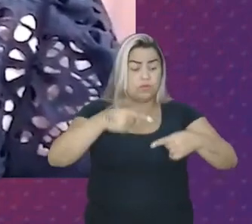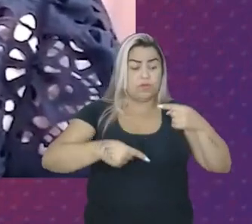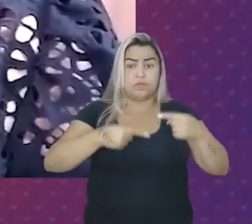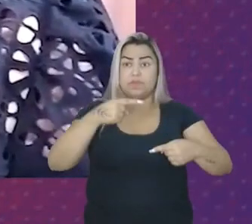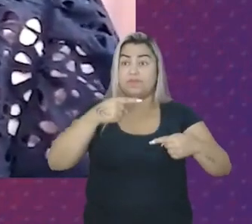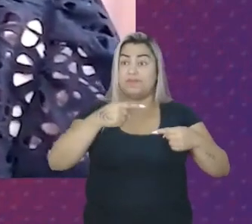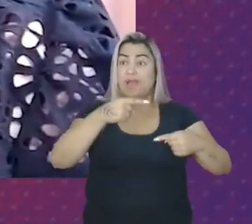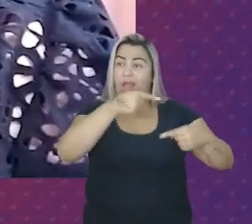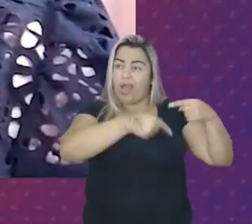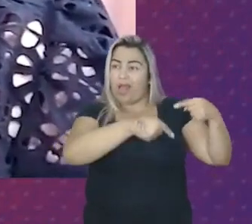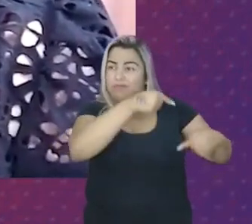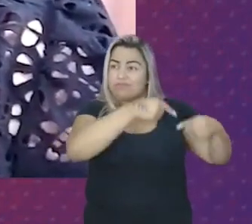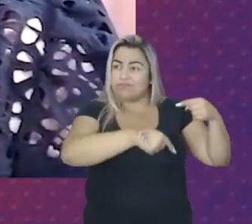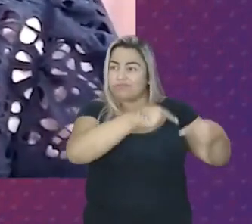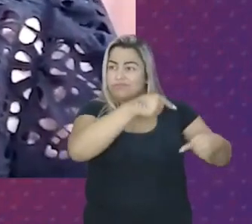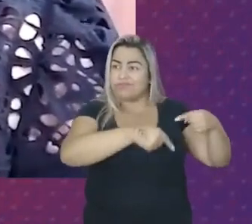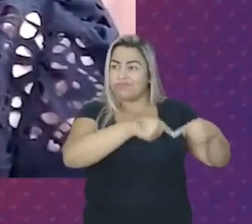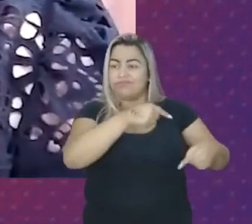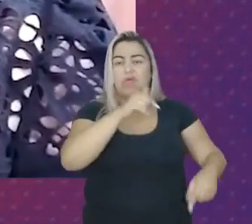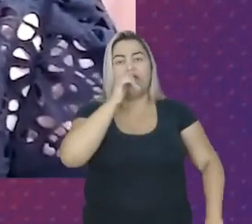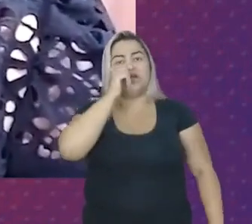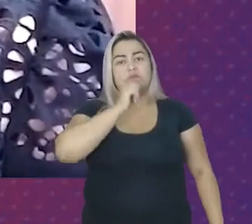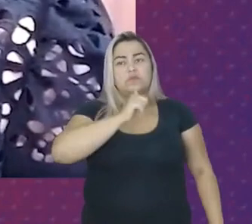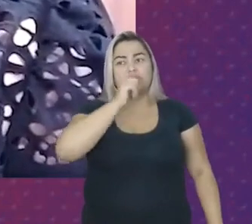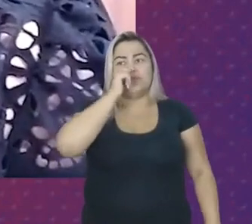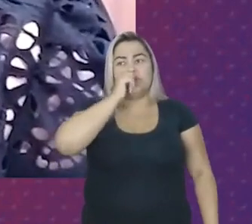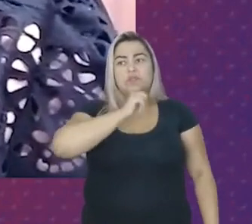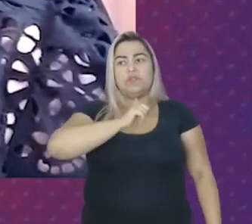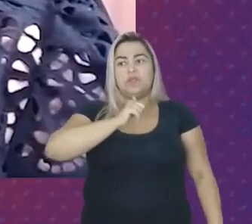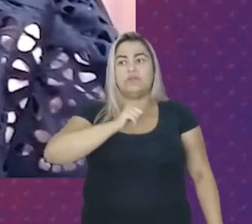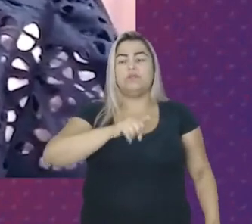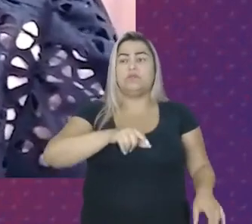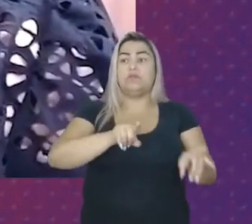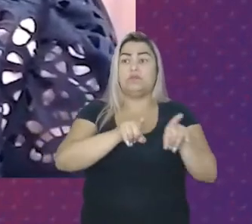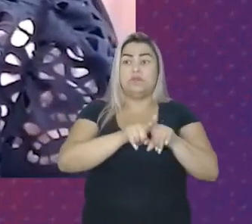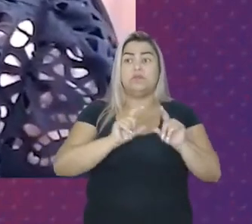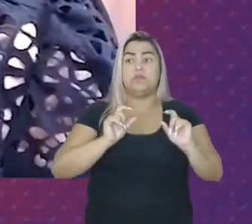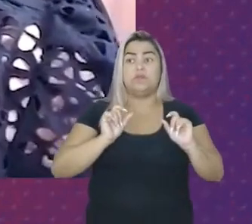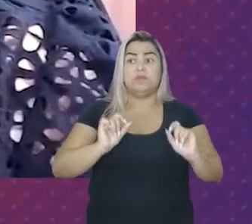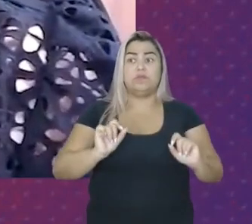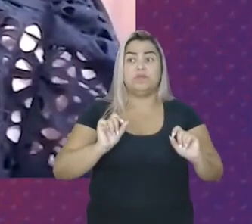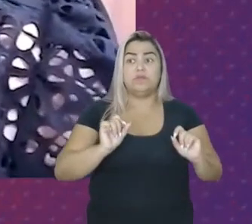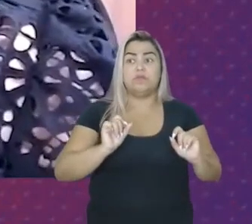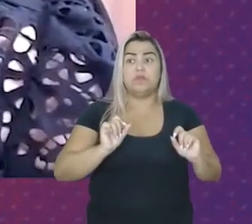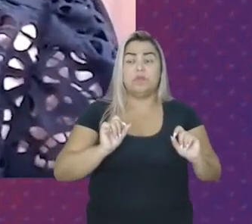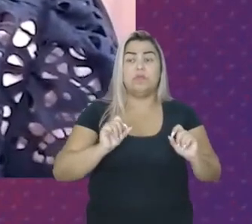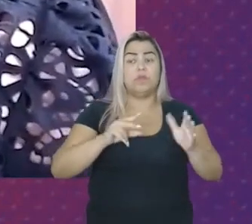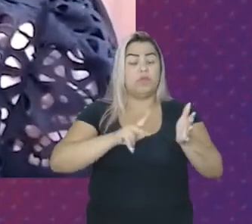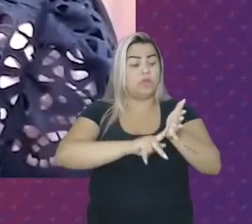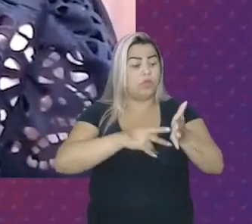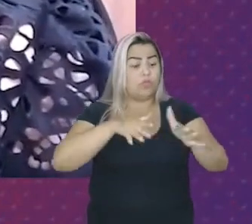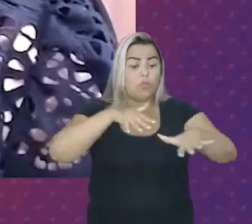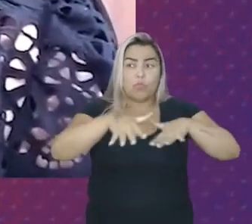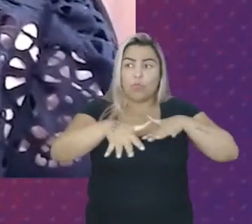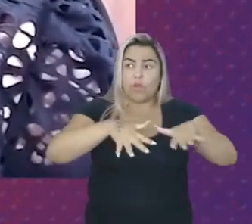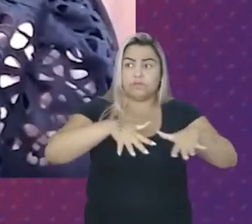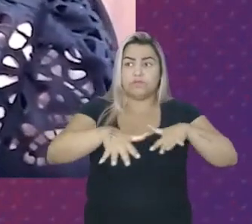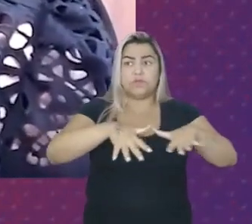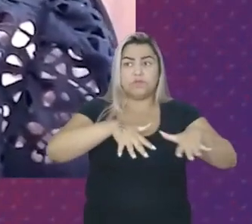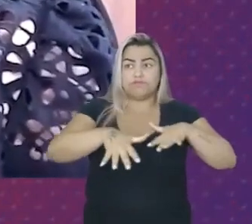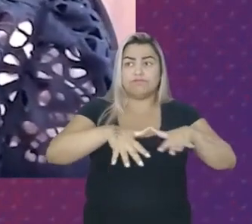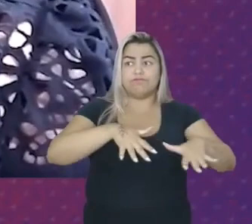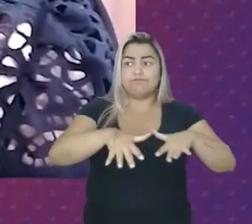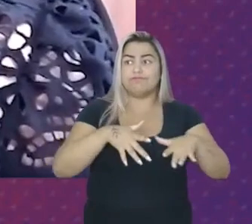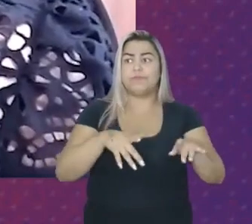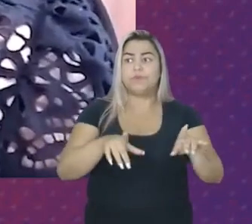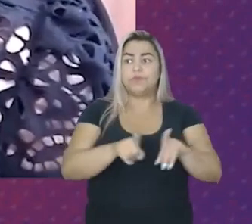nas organizações das mulheres, no convencimento também do movimento sindical, né? Nós precisamos